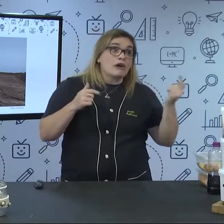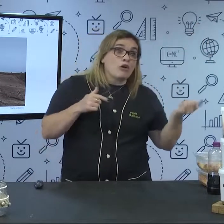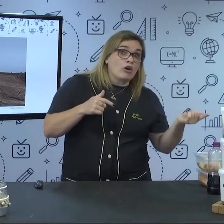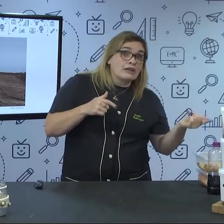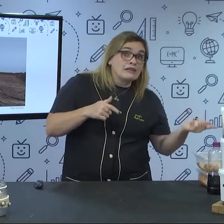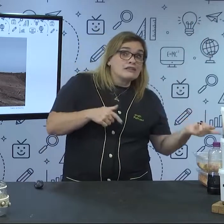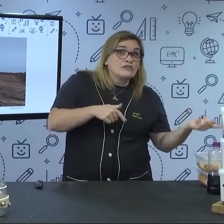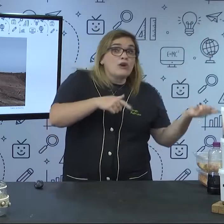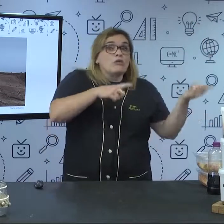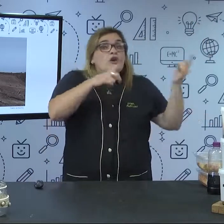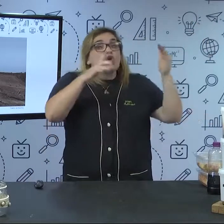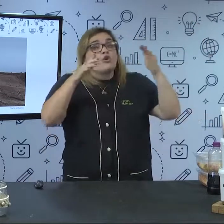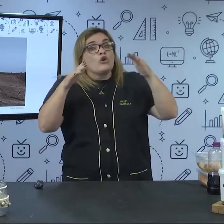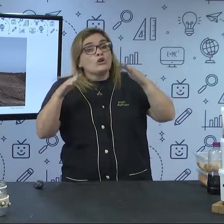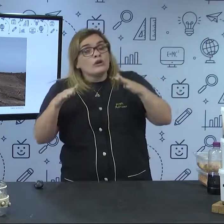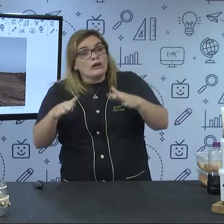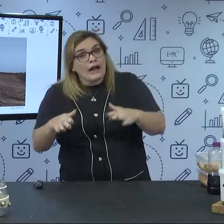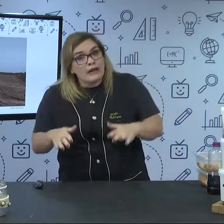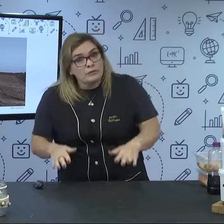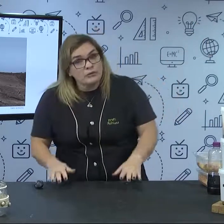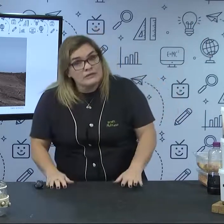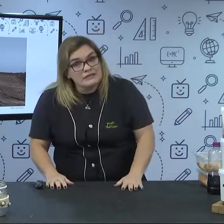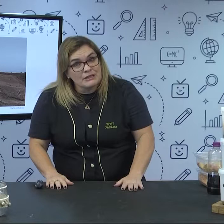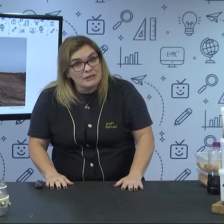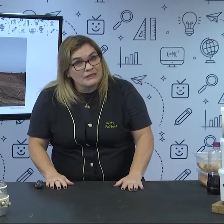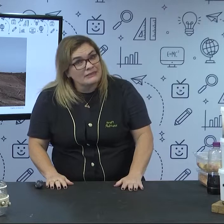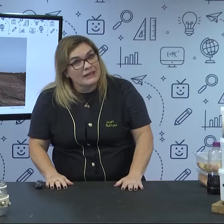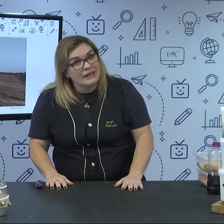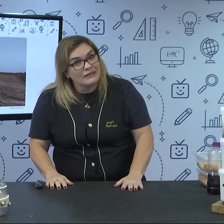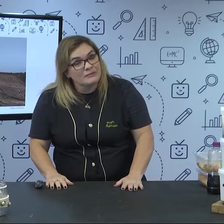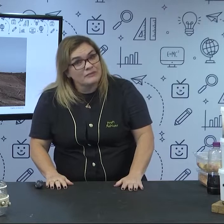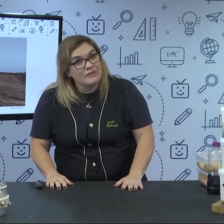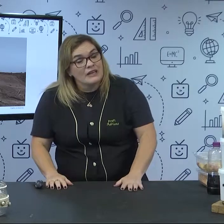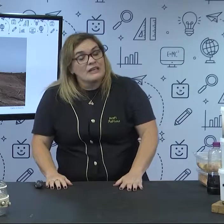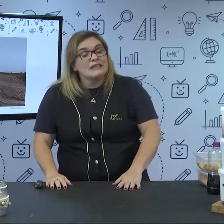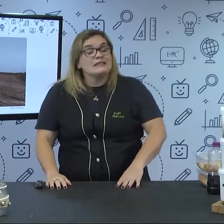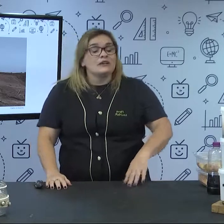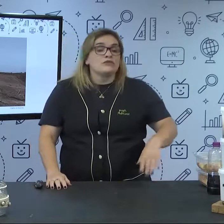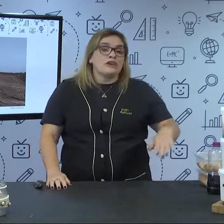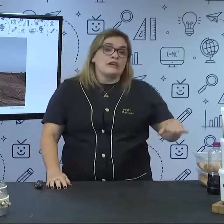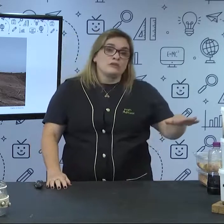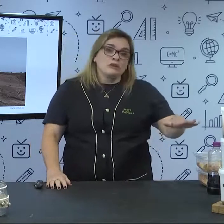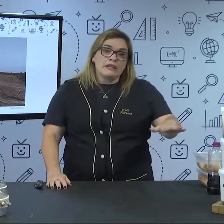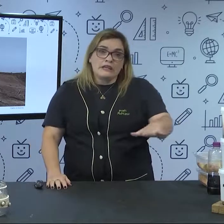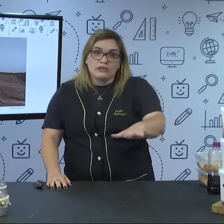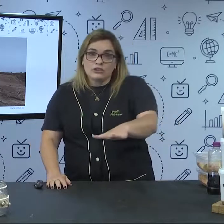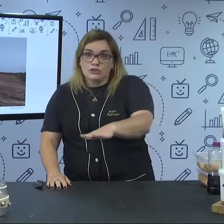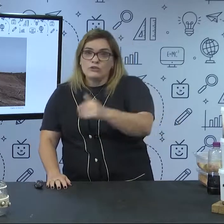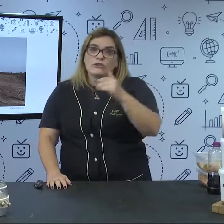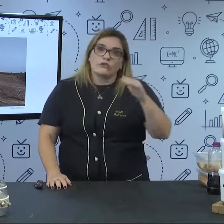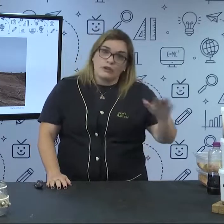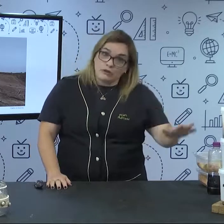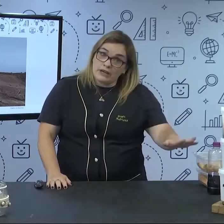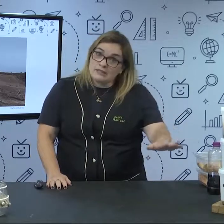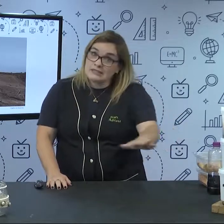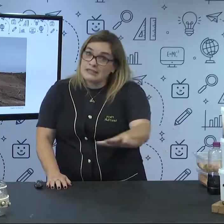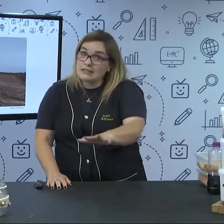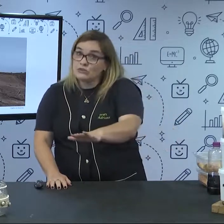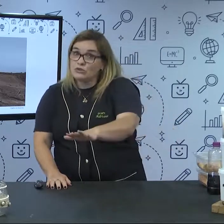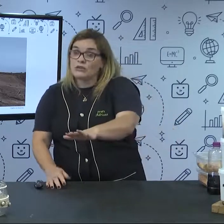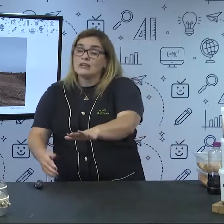Então, agora eles vão colocar por cima da terra. Então vem o lixo, vem